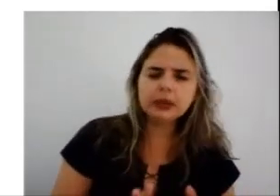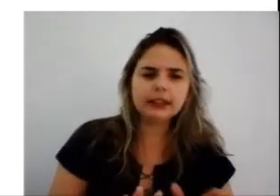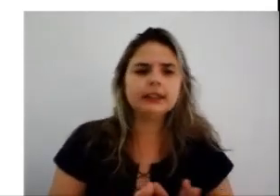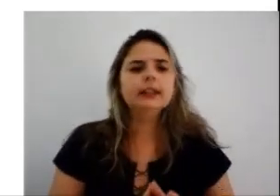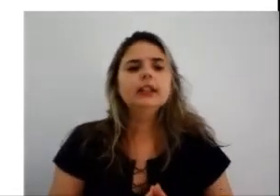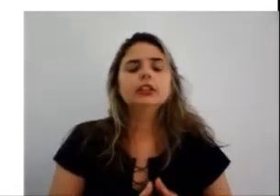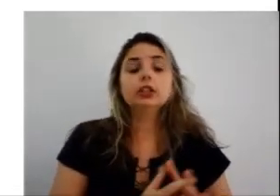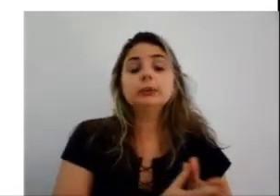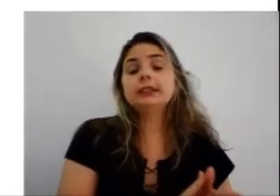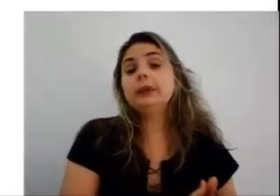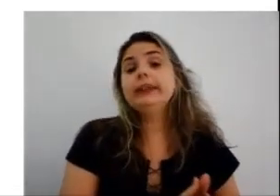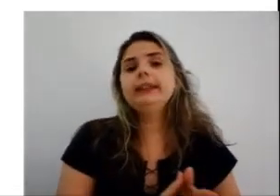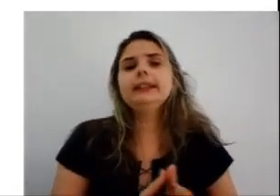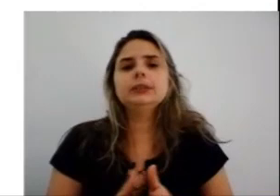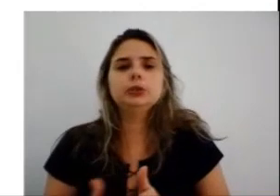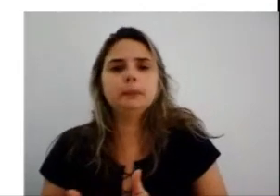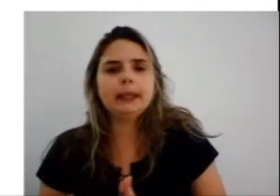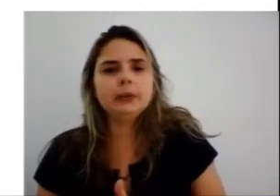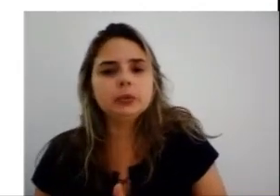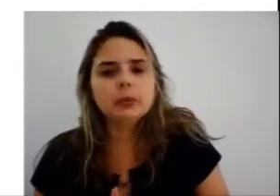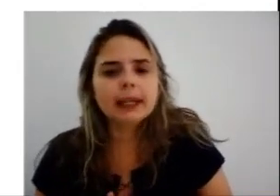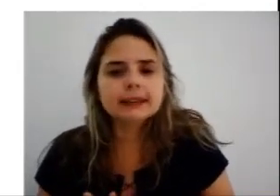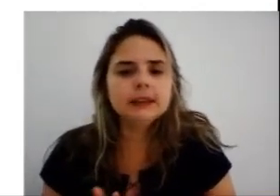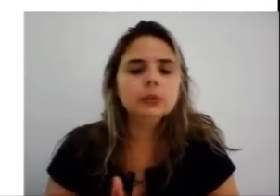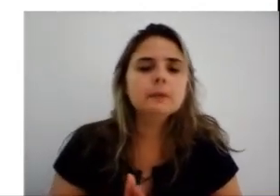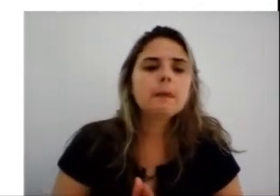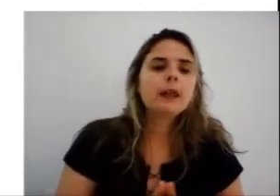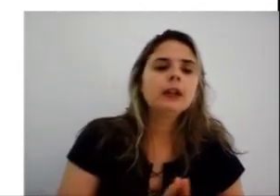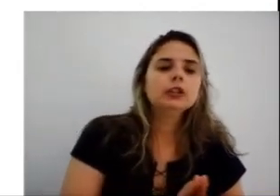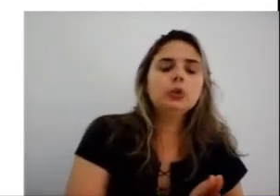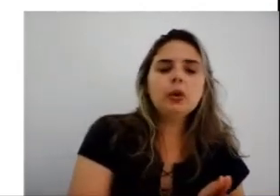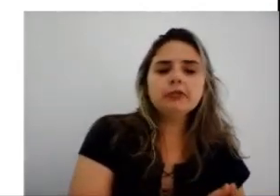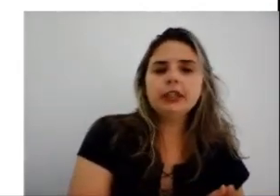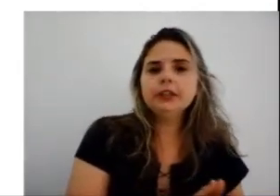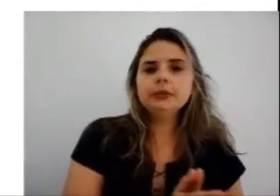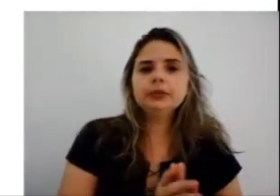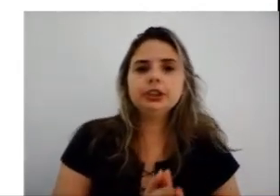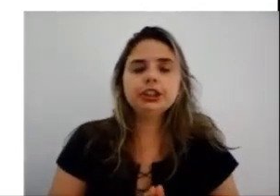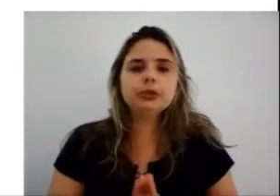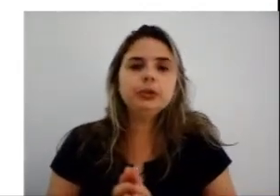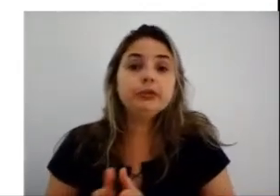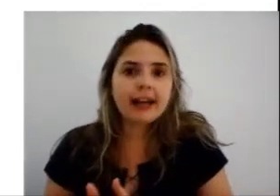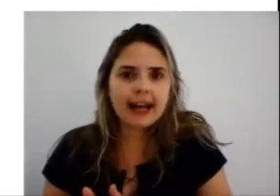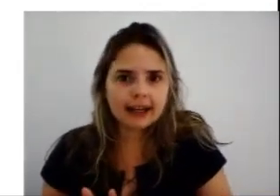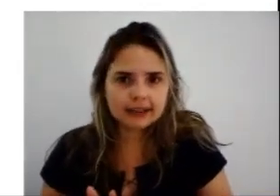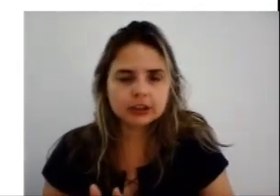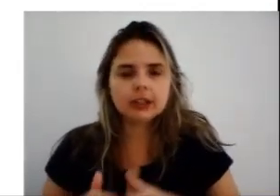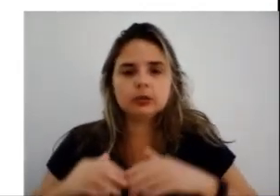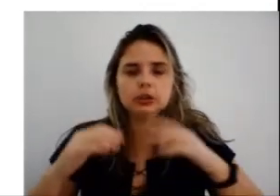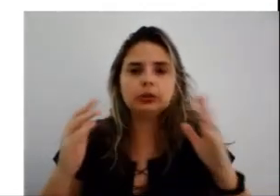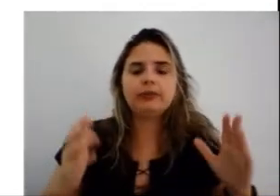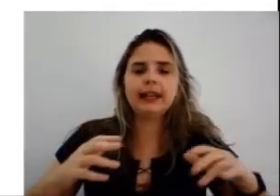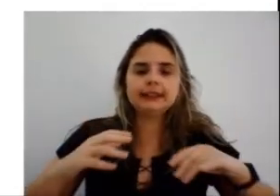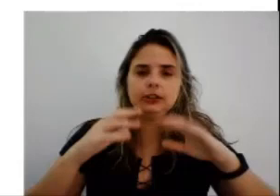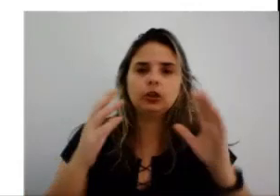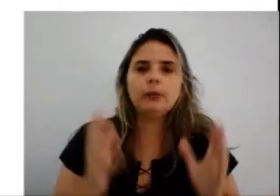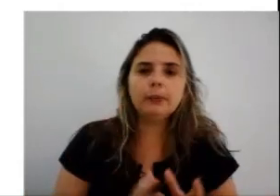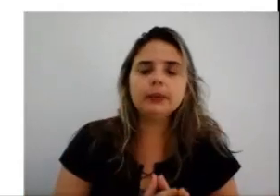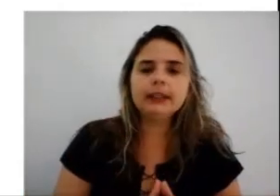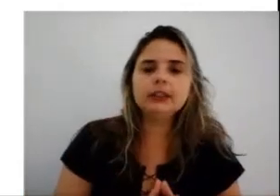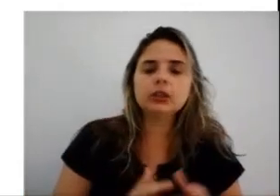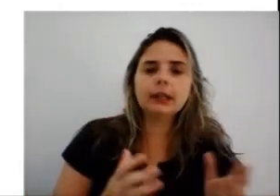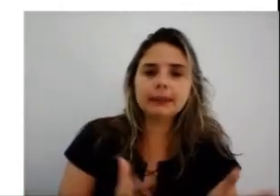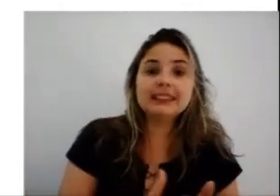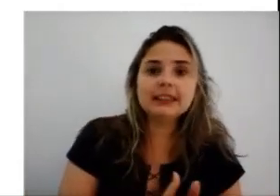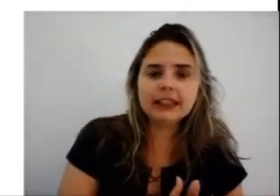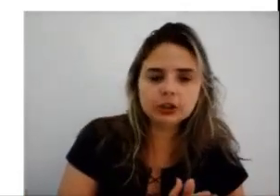1932, por aí, nós vamos ter o início de um período no Brasil do governo de Getúlio Vargas, né? Quando Getúlio Vargas, ele toma o